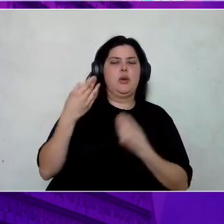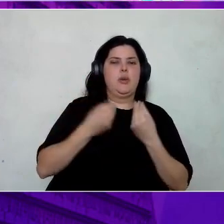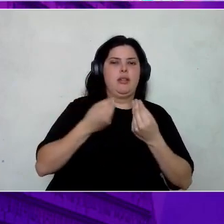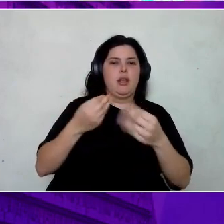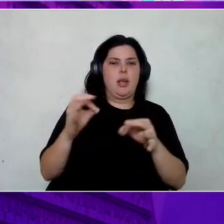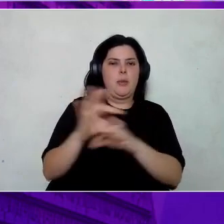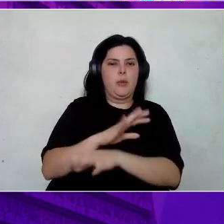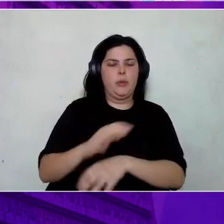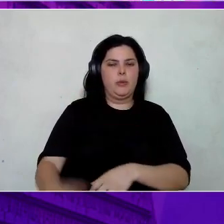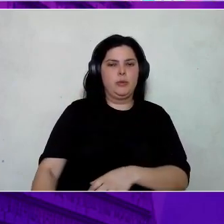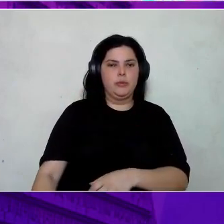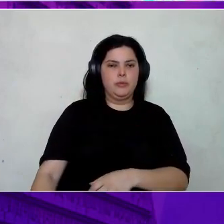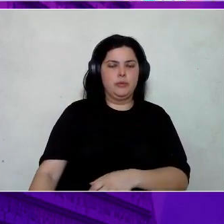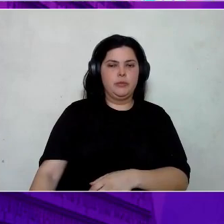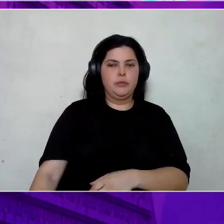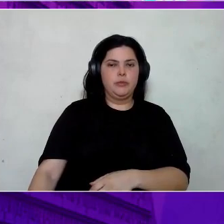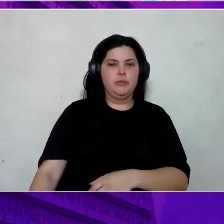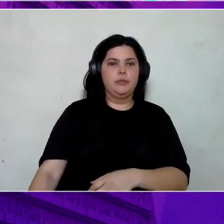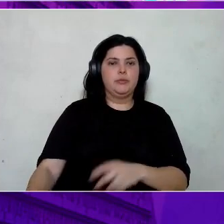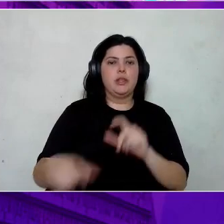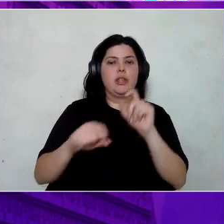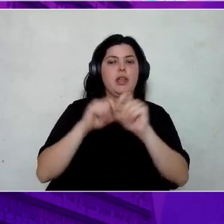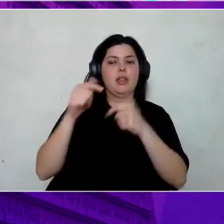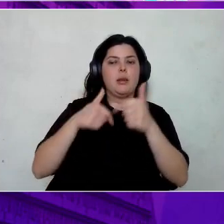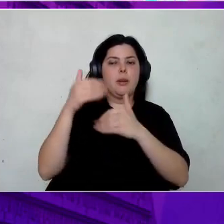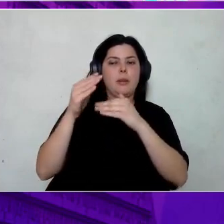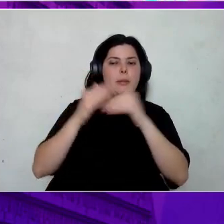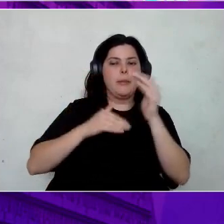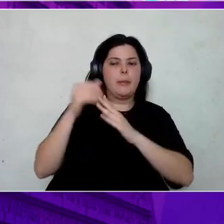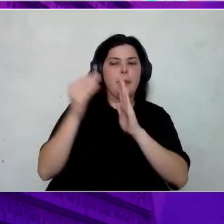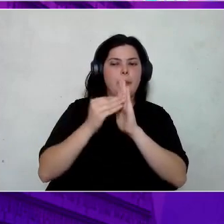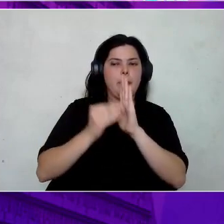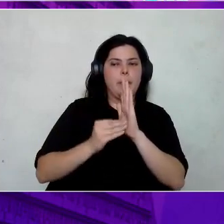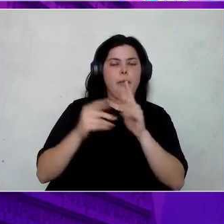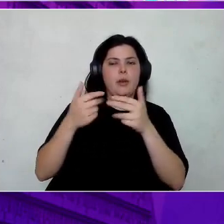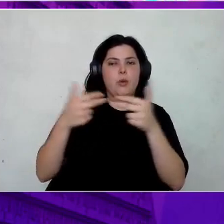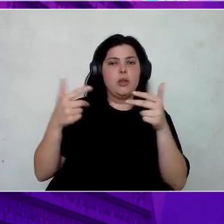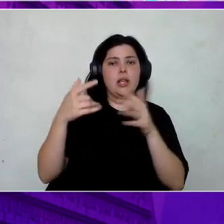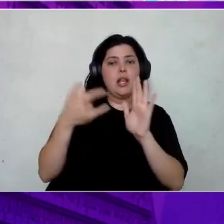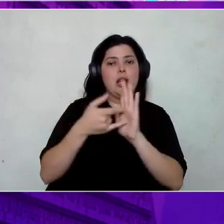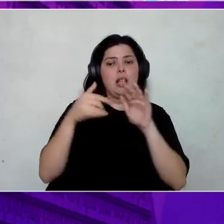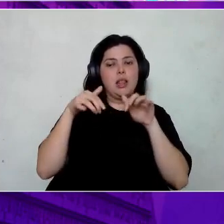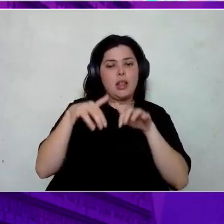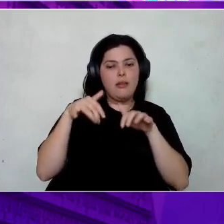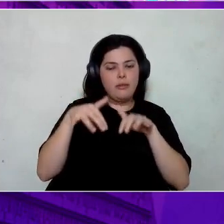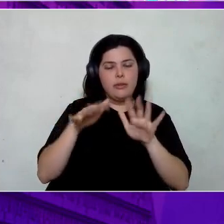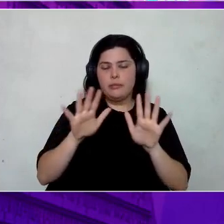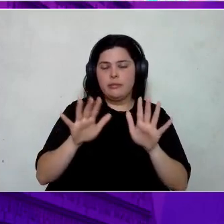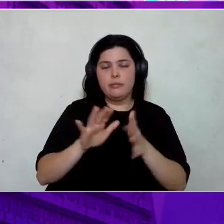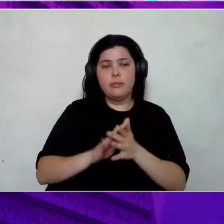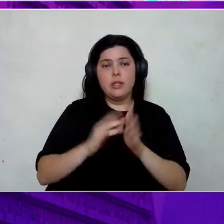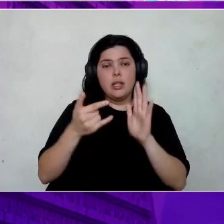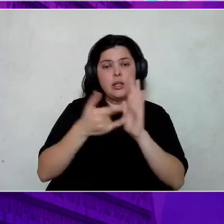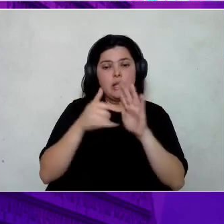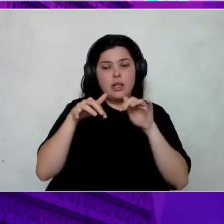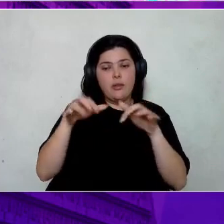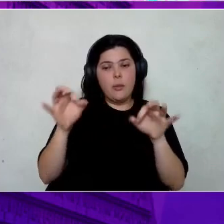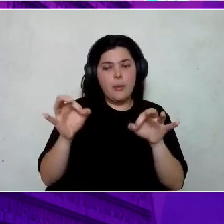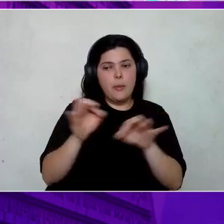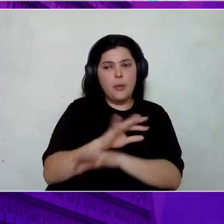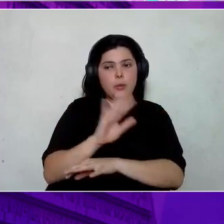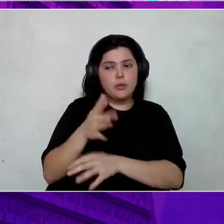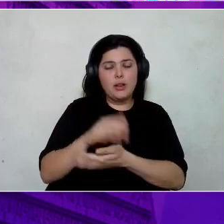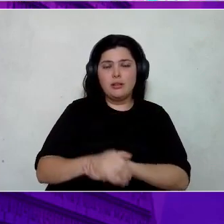quem realmente implementa a parada, quem faz as coisas, é o dev. Às vezes, se o dev está com tudo pronto ali, ele não está com